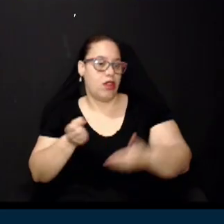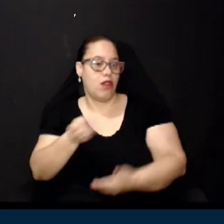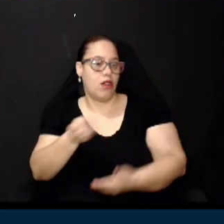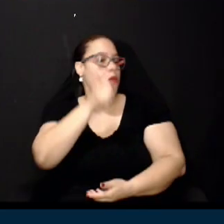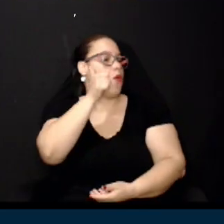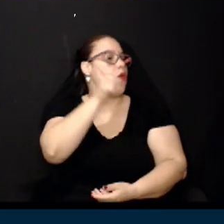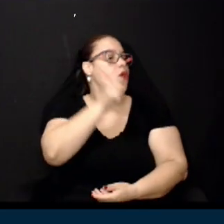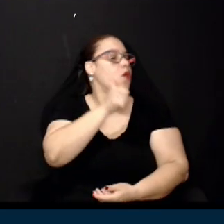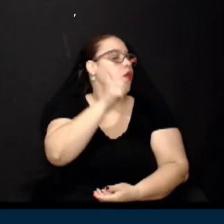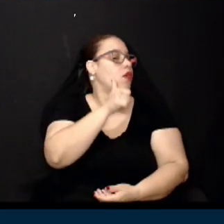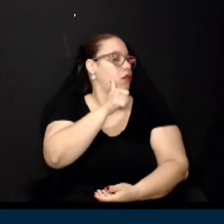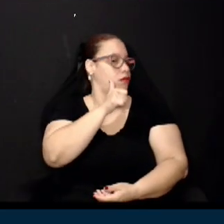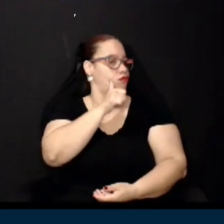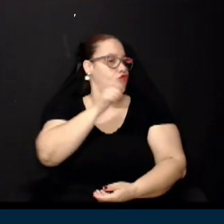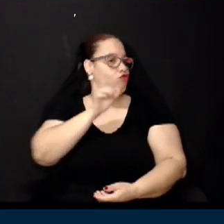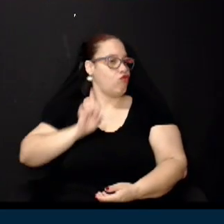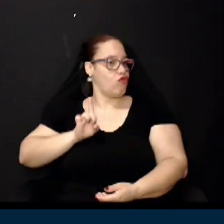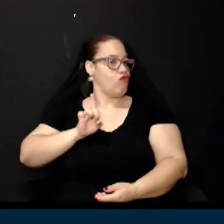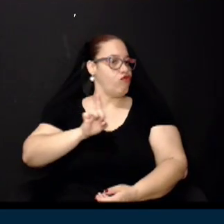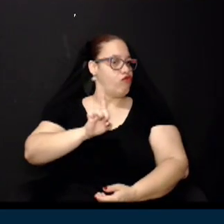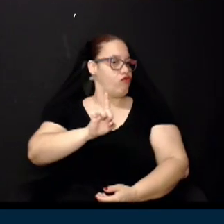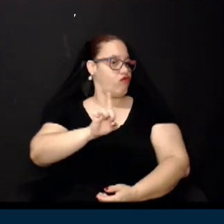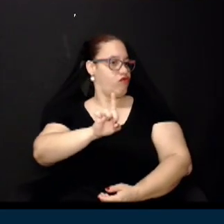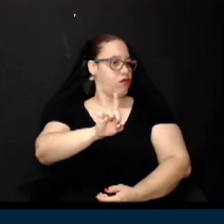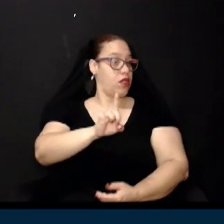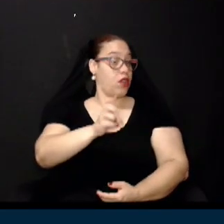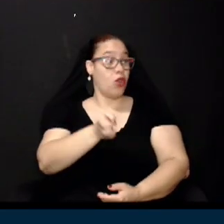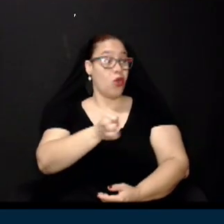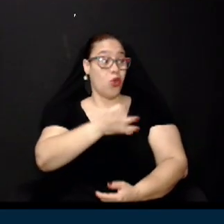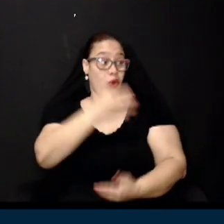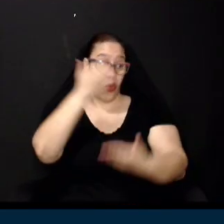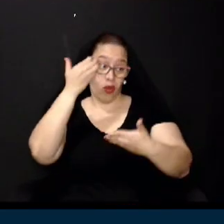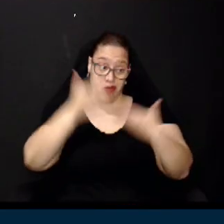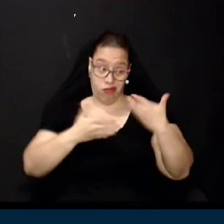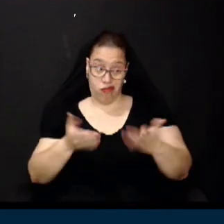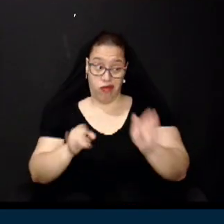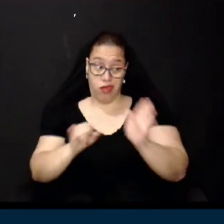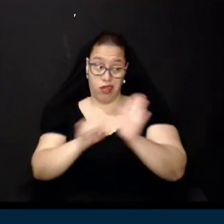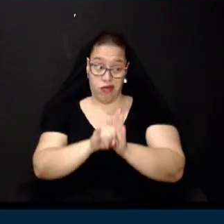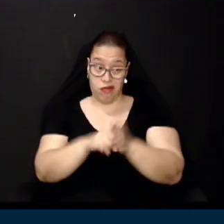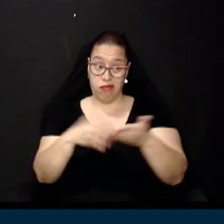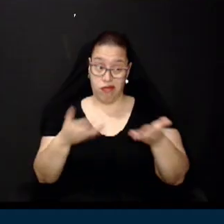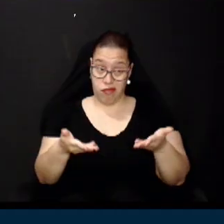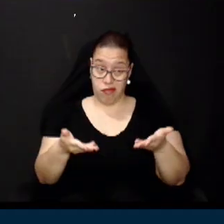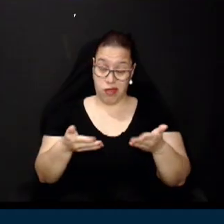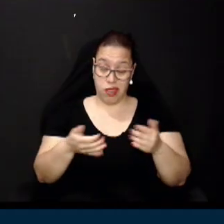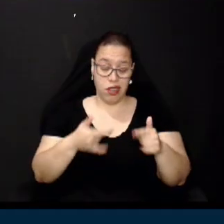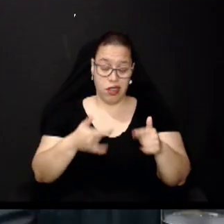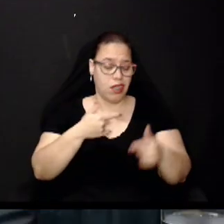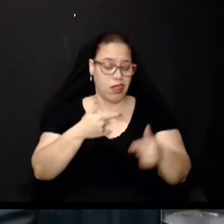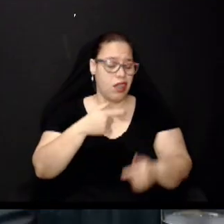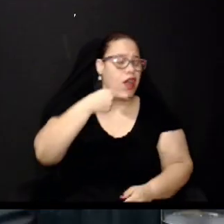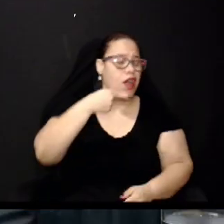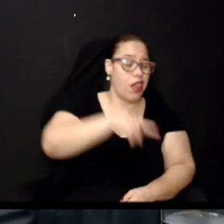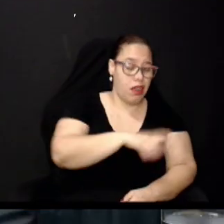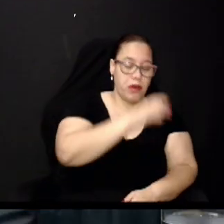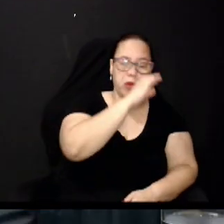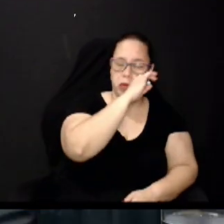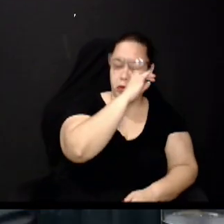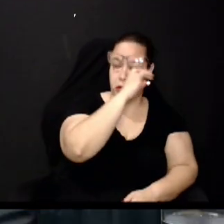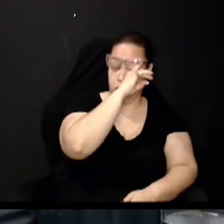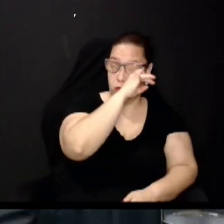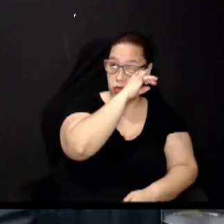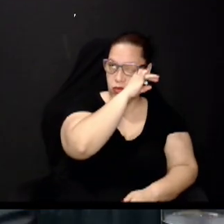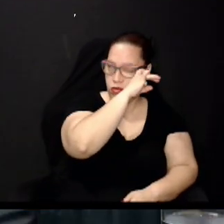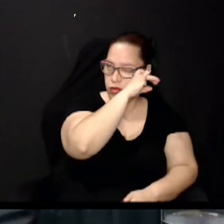vem surgindo através do novo visual, né? É um trabalho mais profundo, né? Ele precisa ser